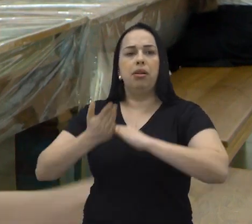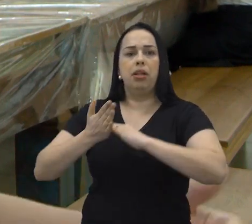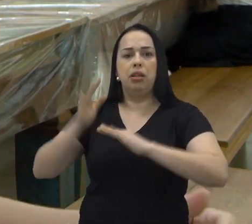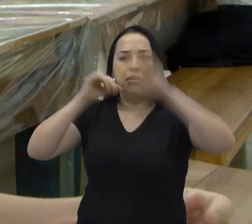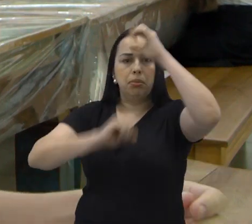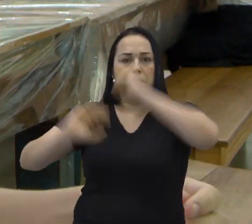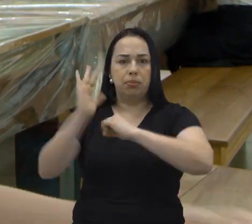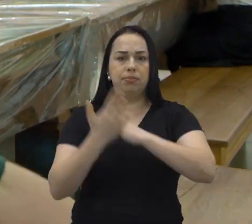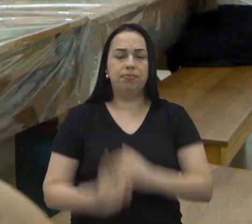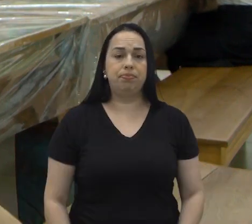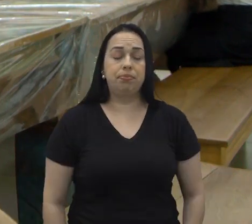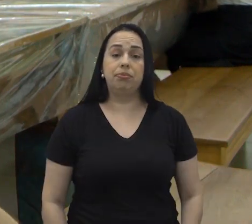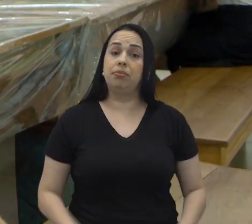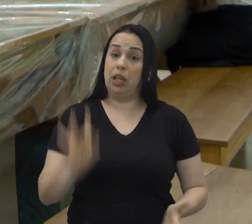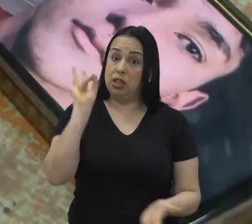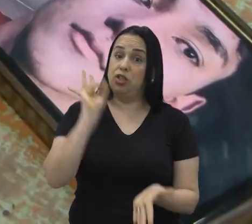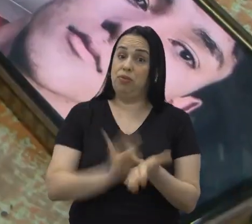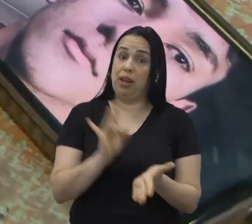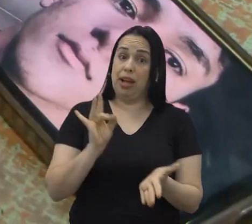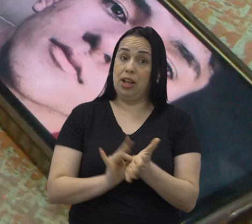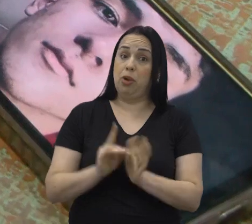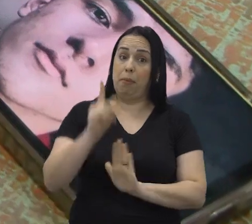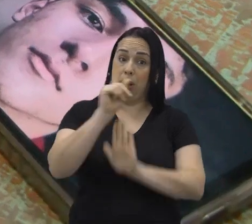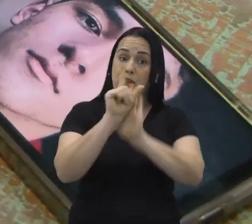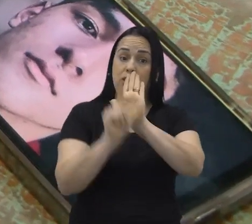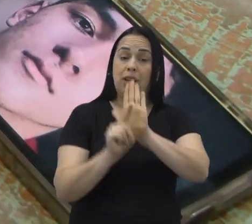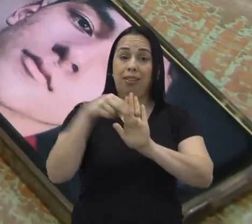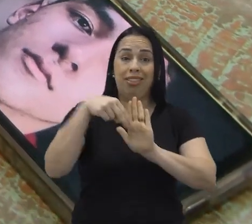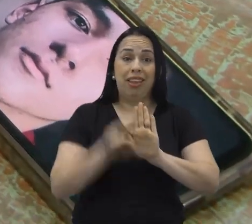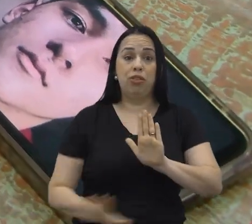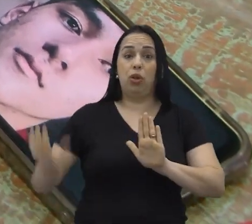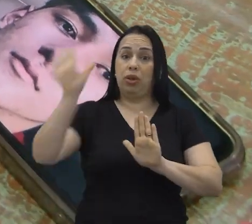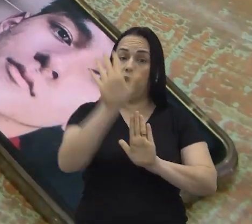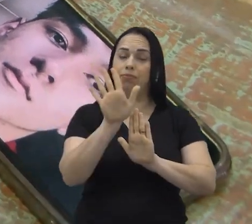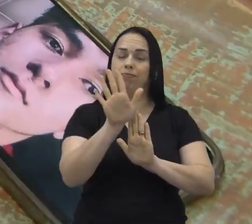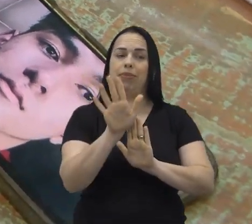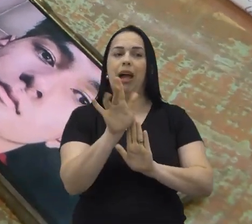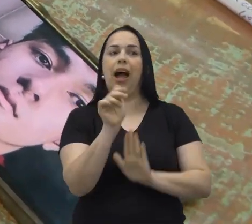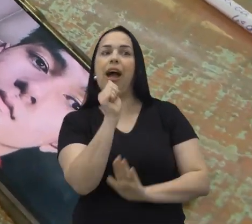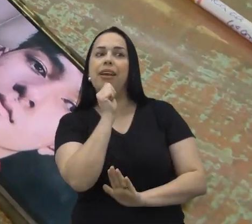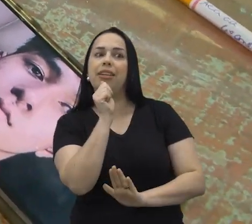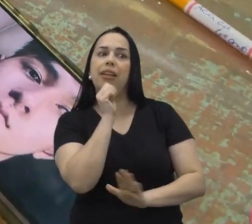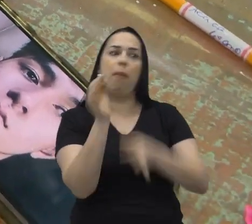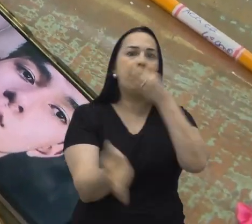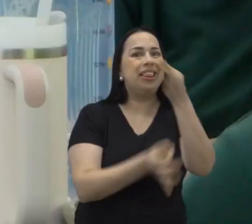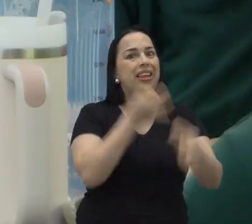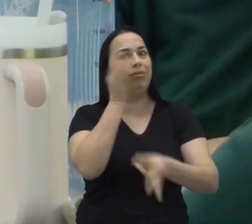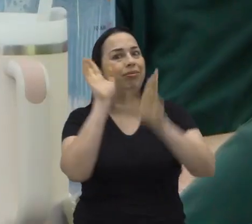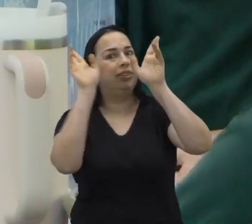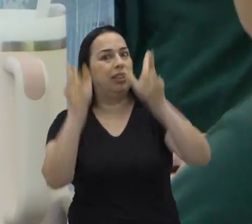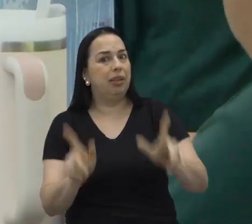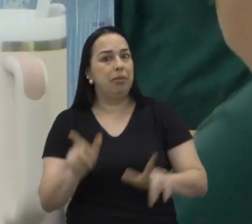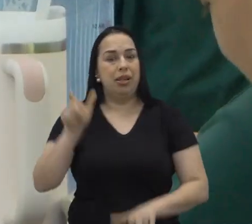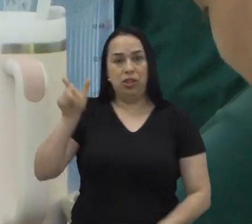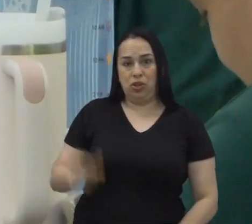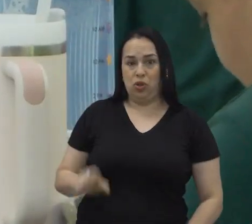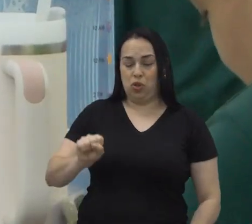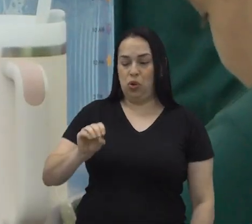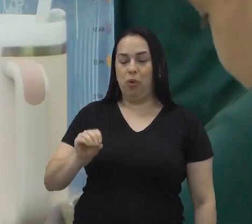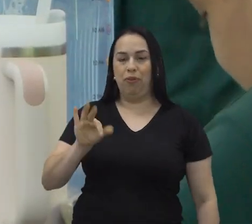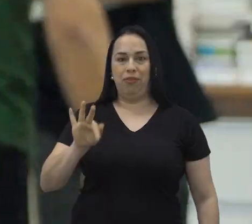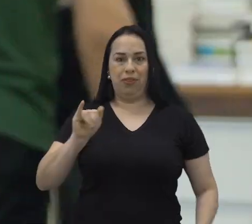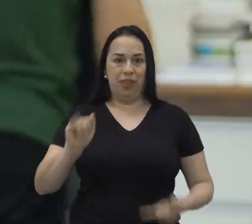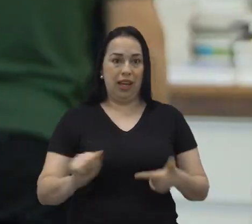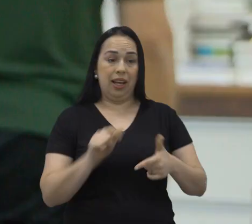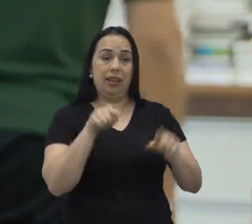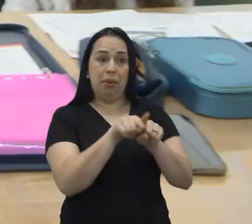para a construção da aprendizagem dos alunos. Fato é que o projeto nacional enfrenta uma resistência. E se depender da